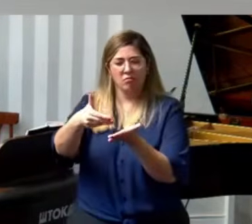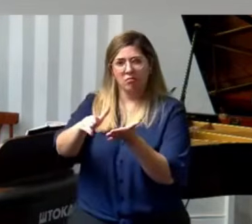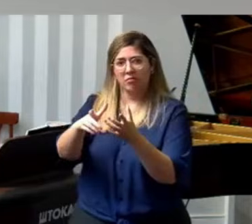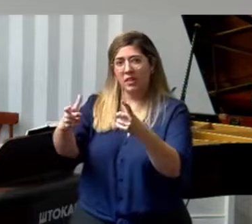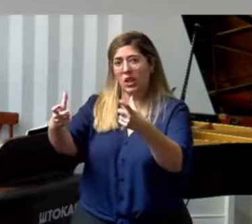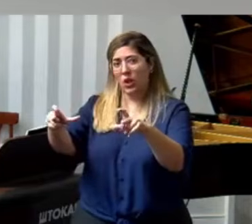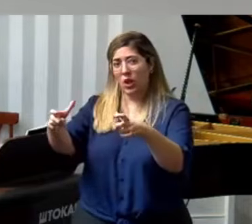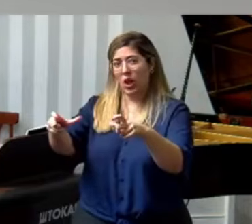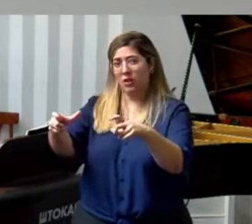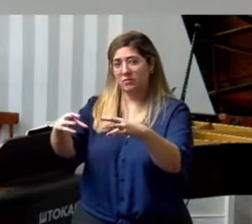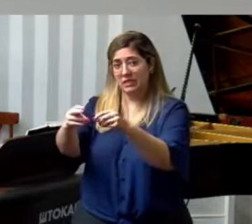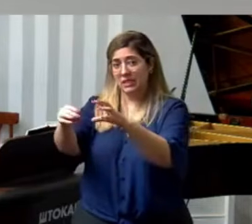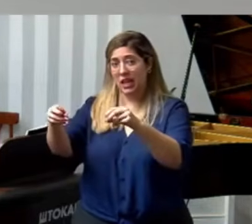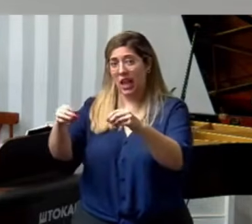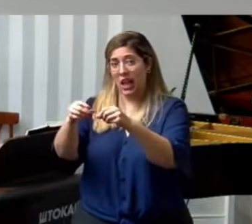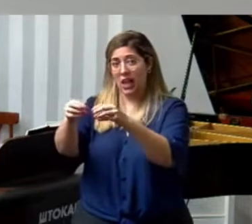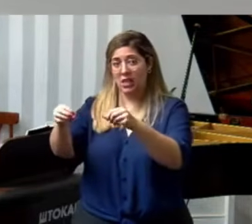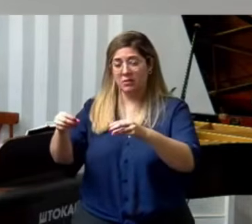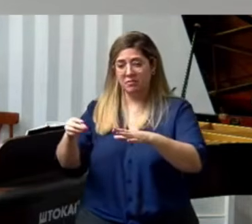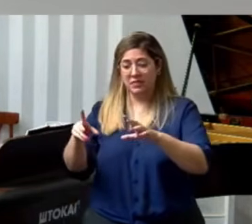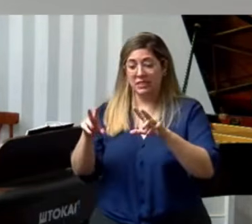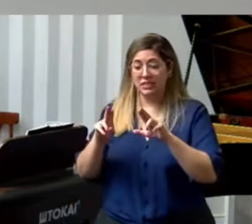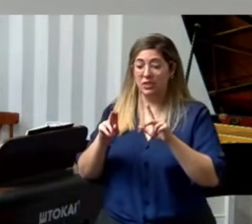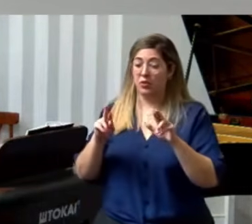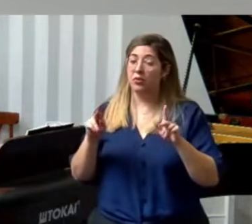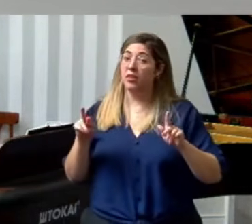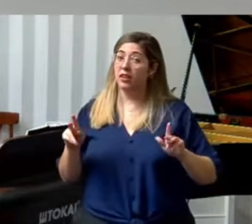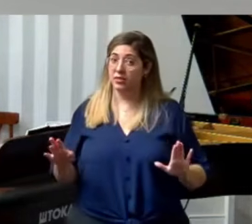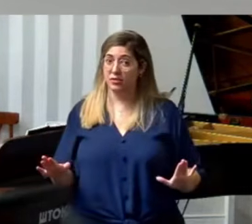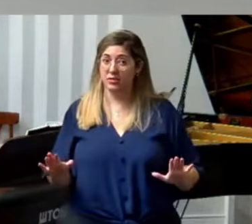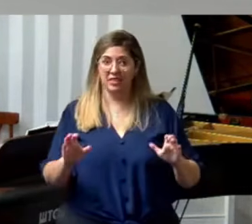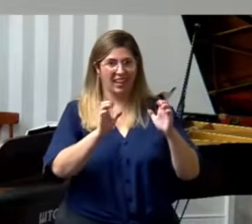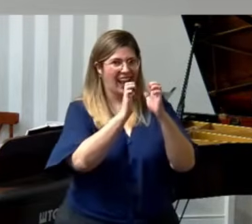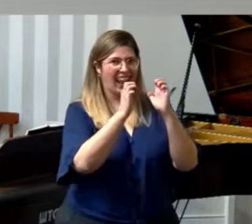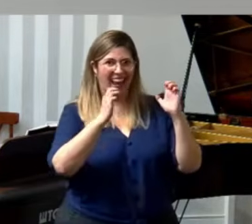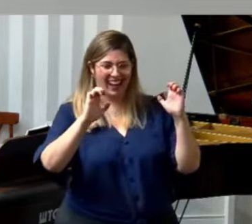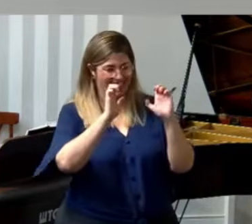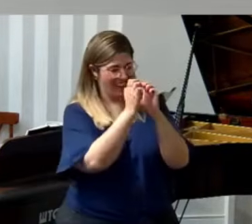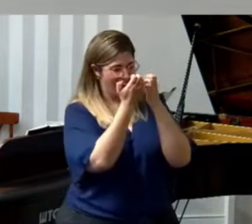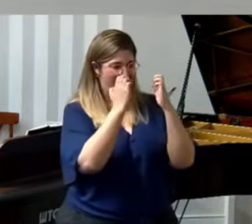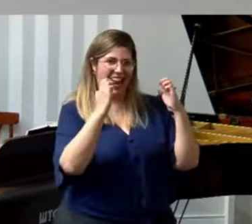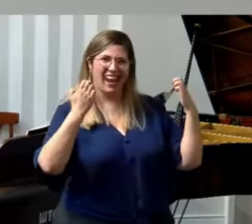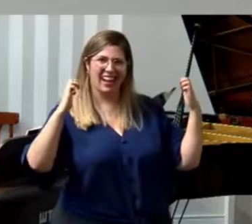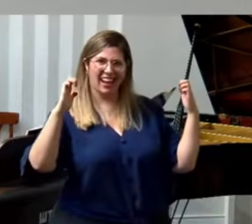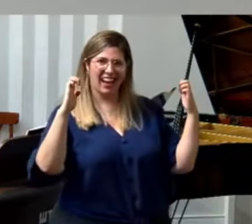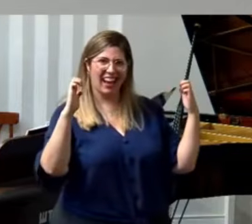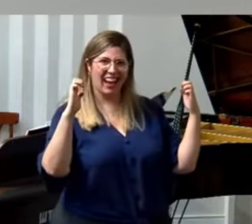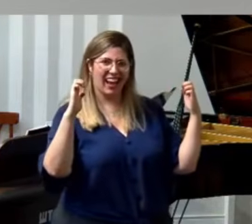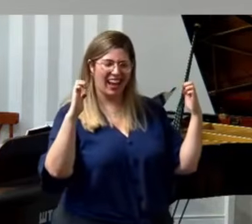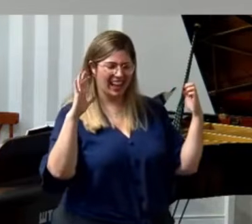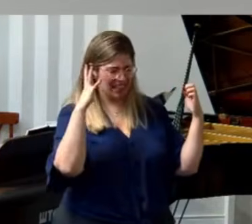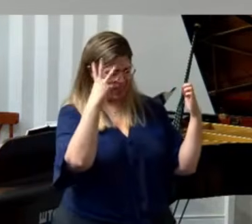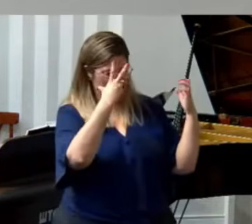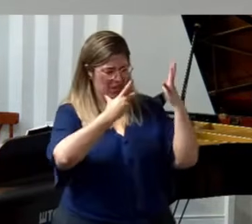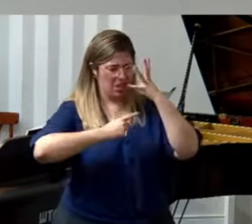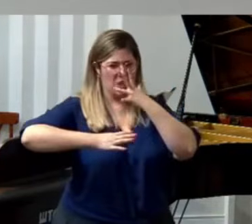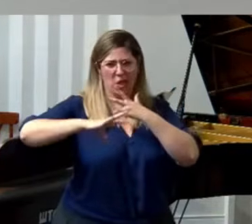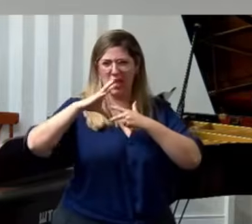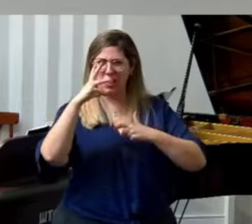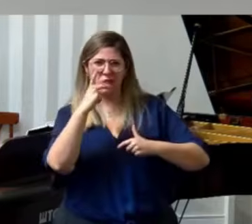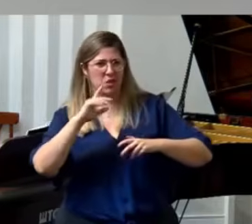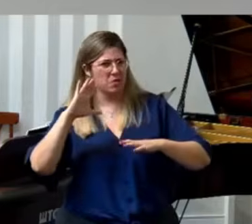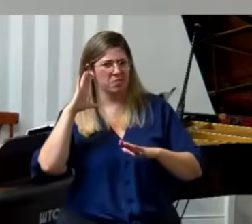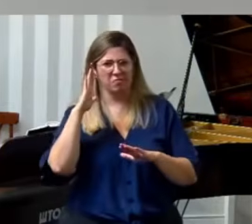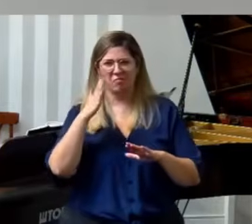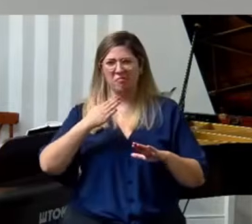terra diferente da qual Adão conhecia antes. Adão foi formado antes de existir o jardim,